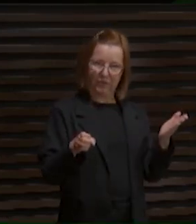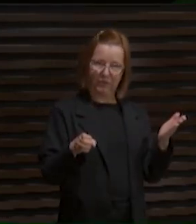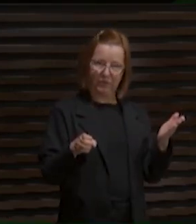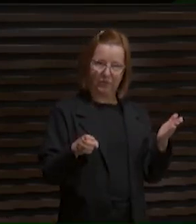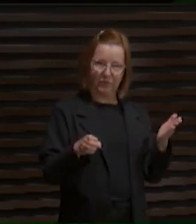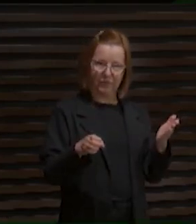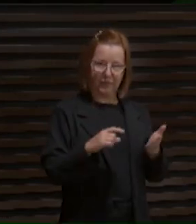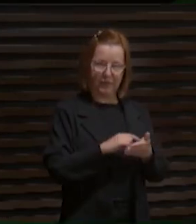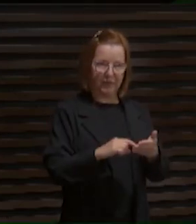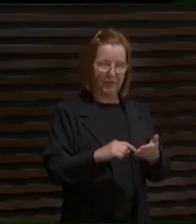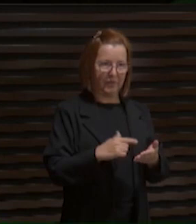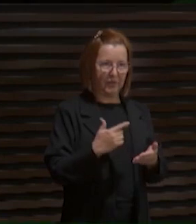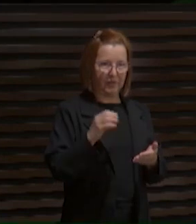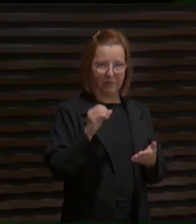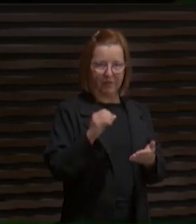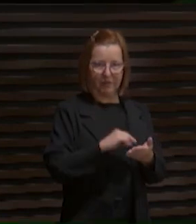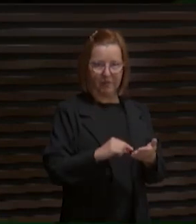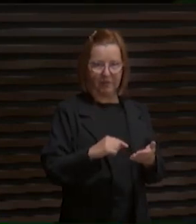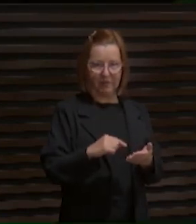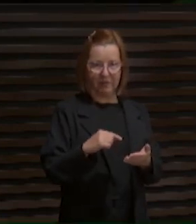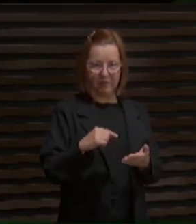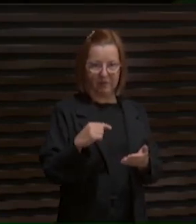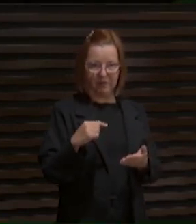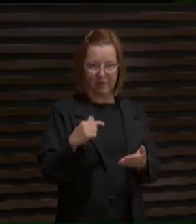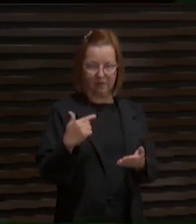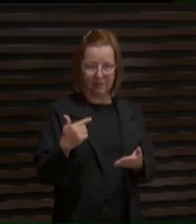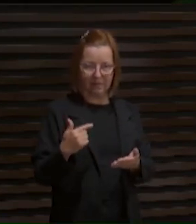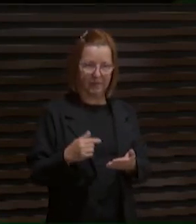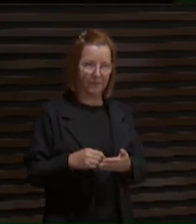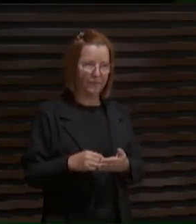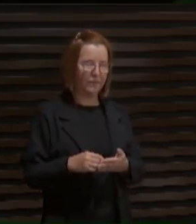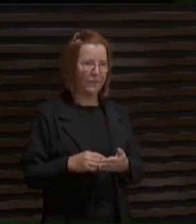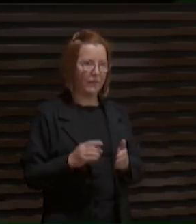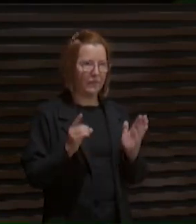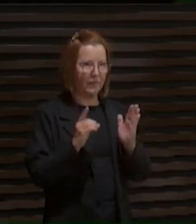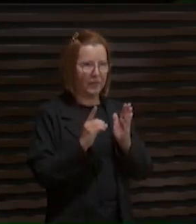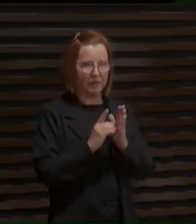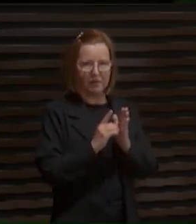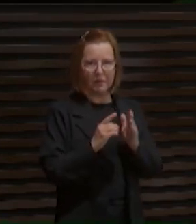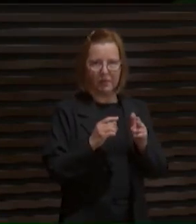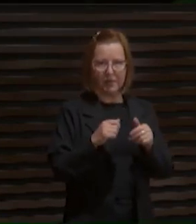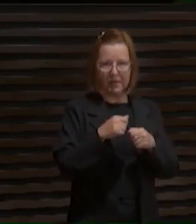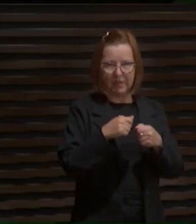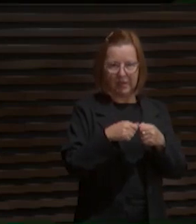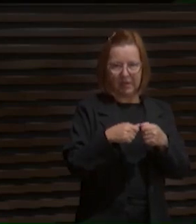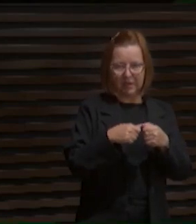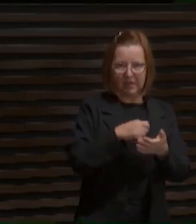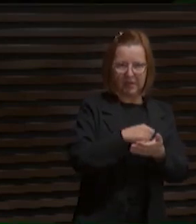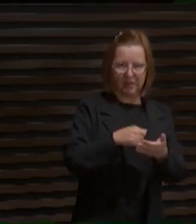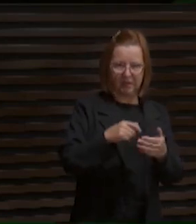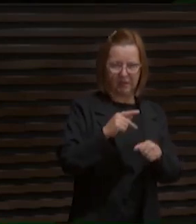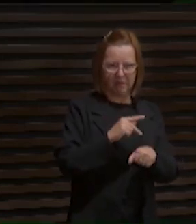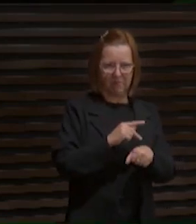esse é o começo dos 10 mandamentos. Em Deuteronômio, está dizendo que isso está escrito em pedra, tá? Esse é o começo.